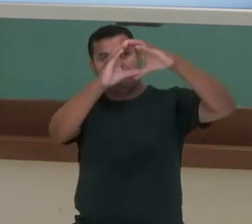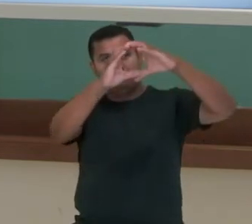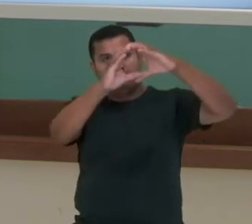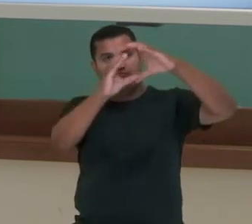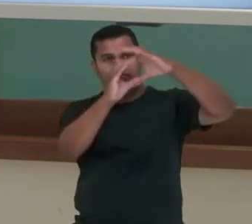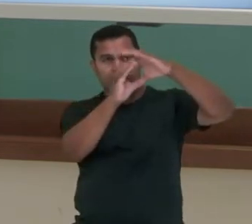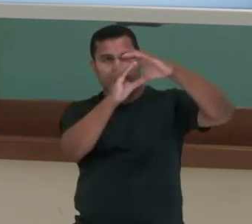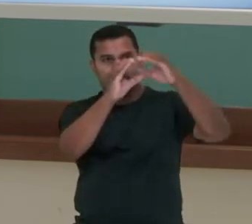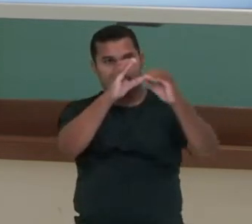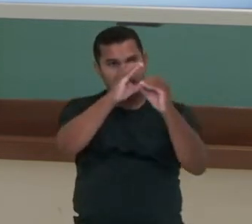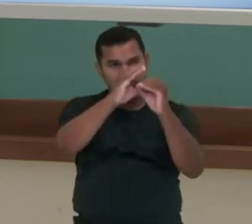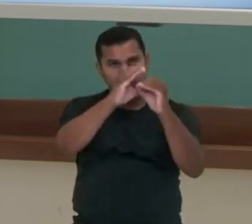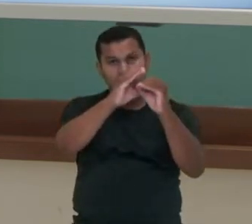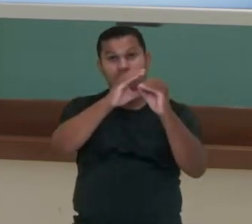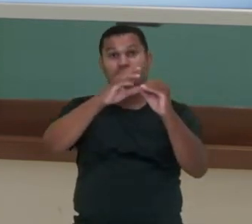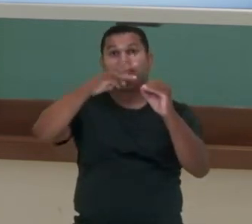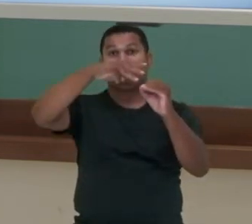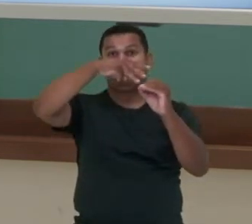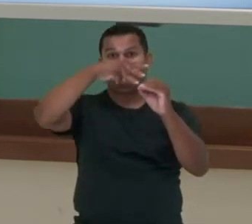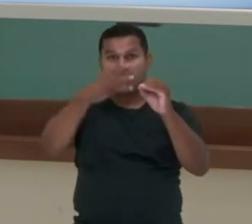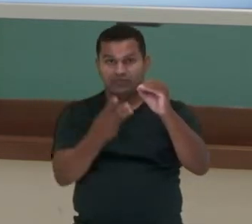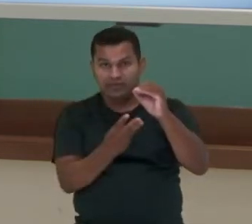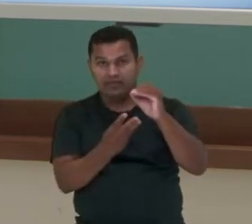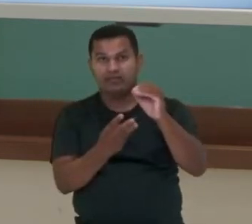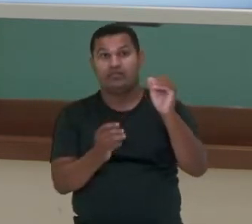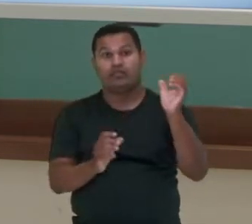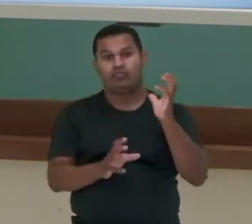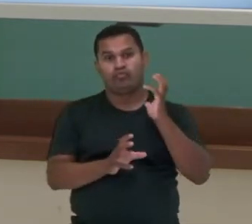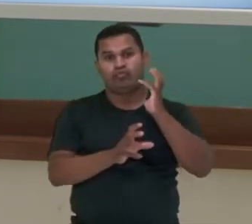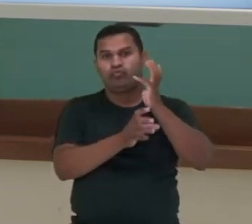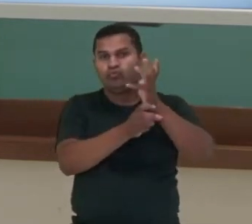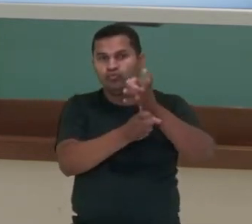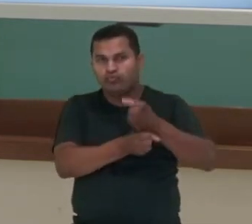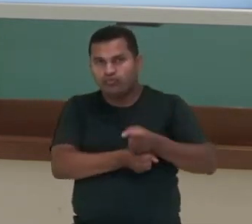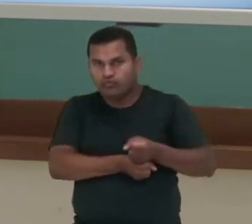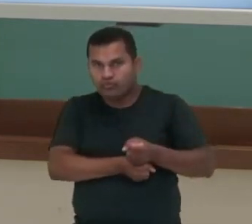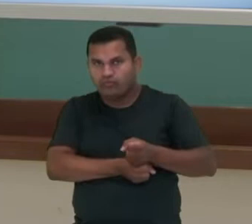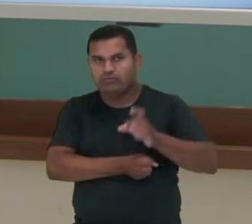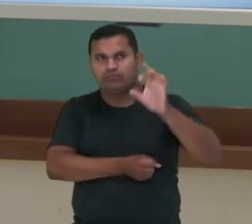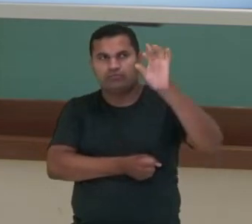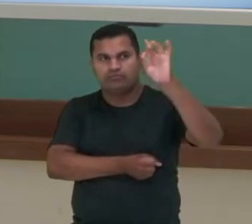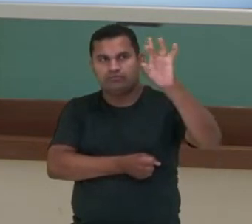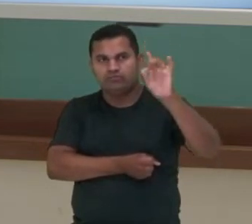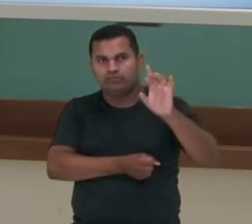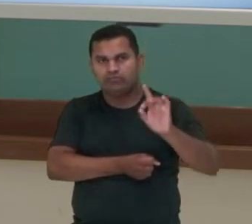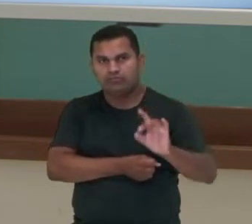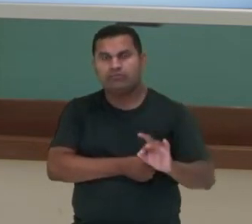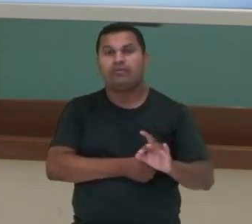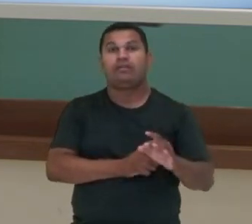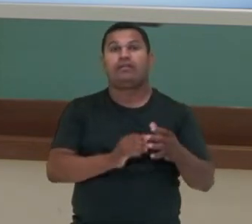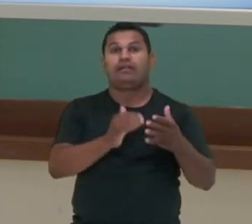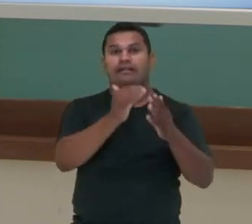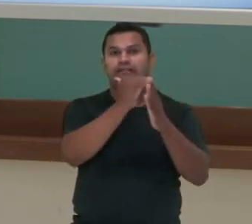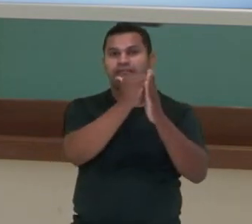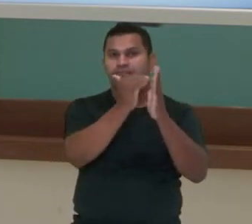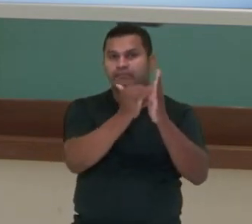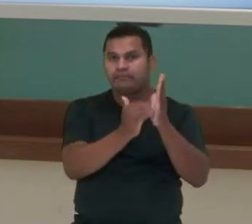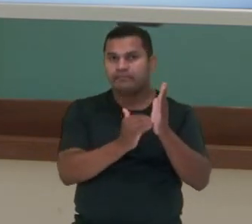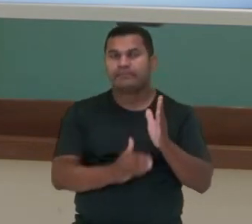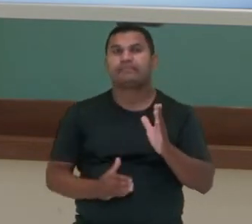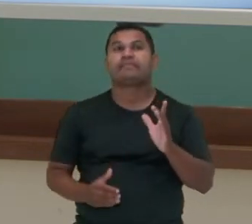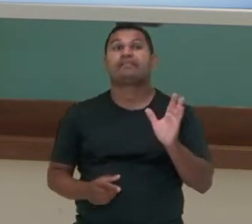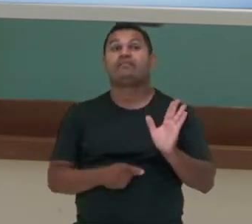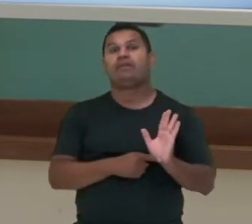a soma dessas condições, né, de todas essas partes da Terra